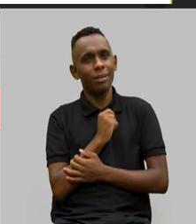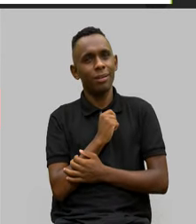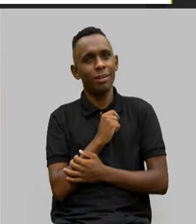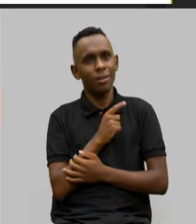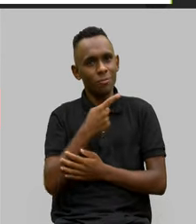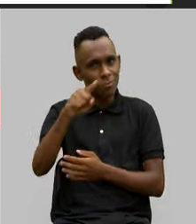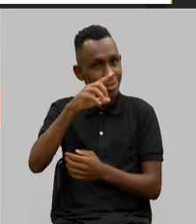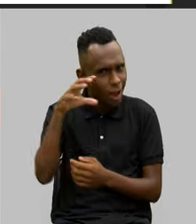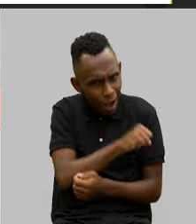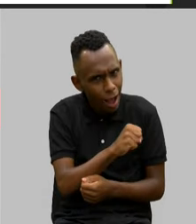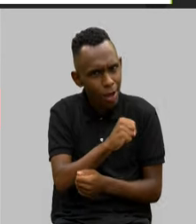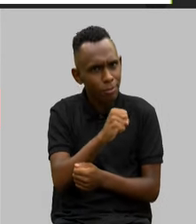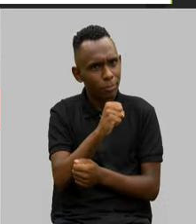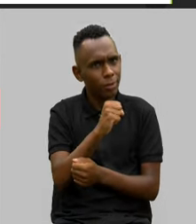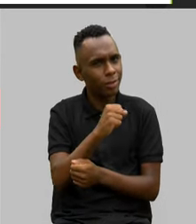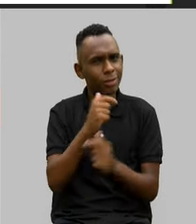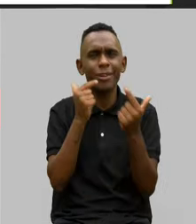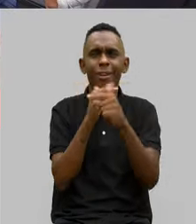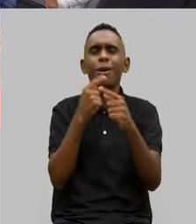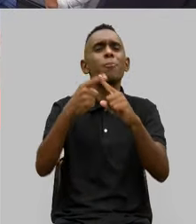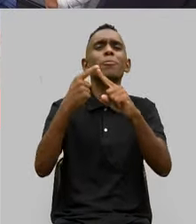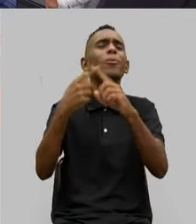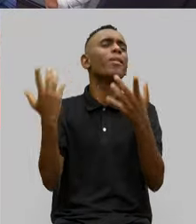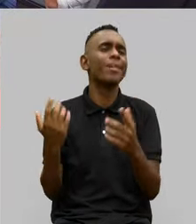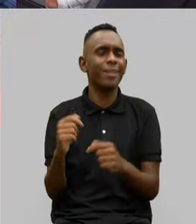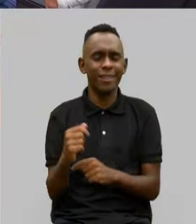foram rápidos demais não entendi o